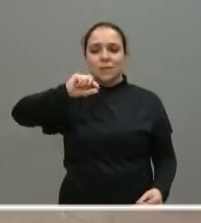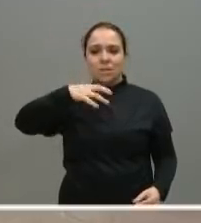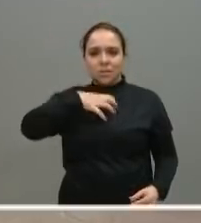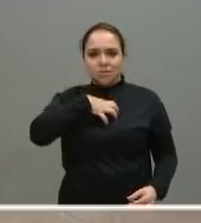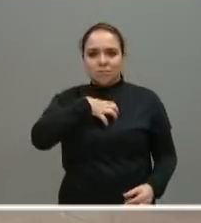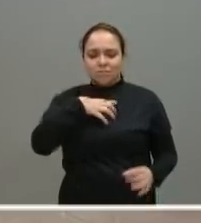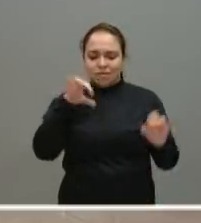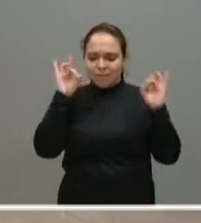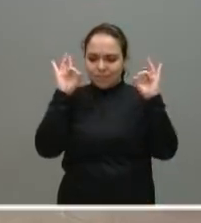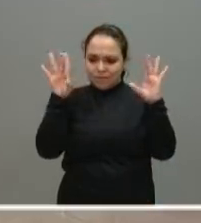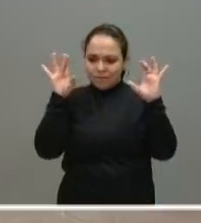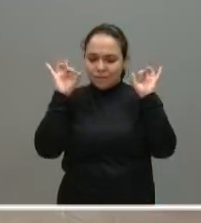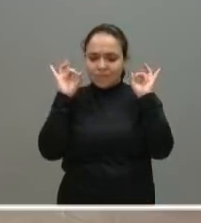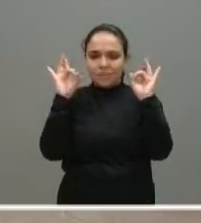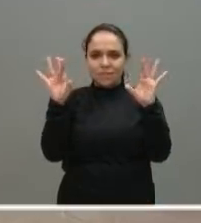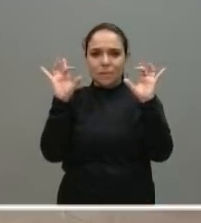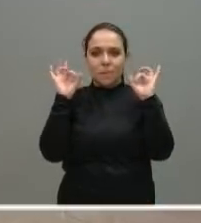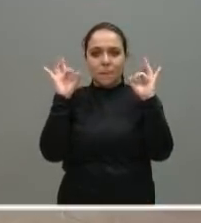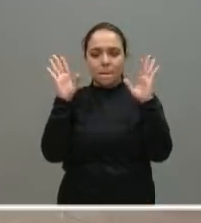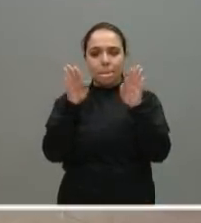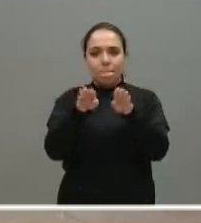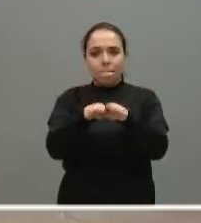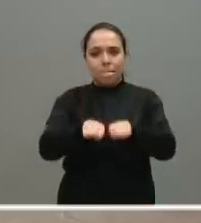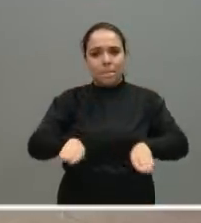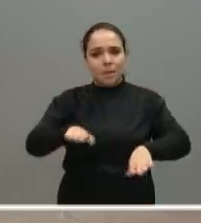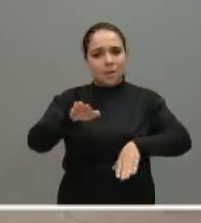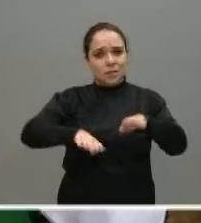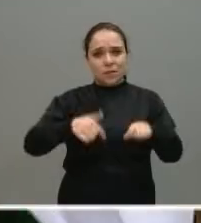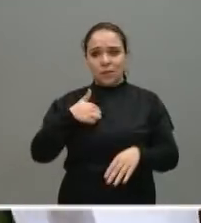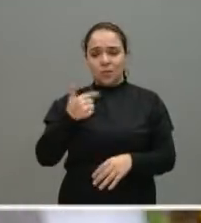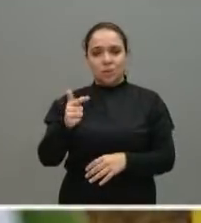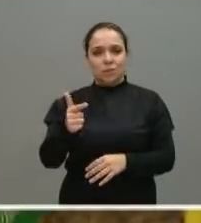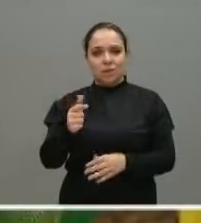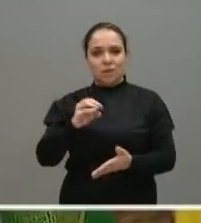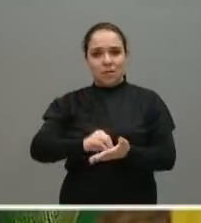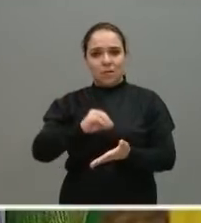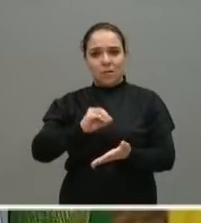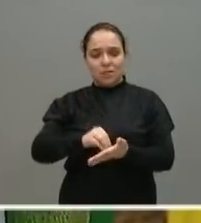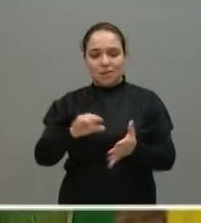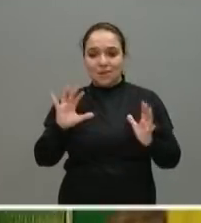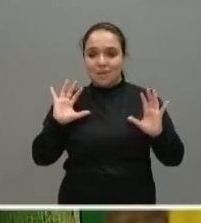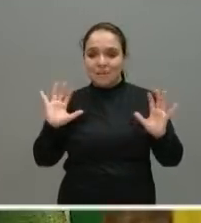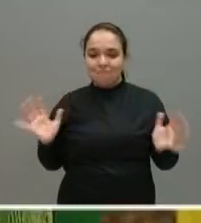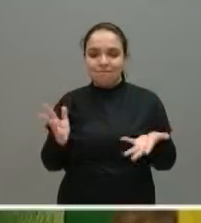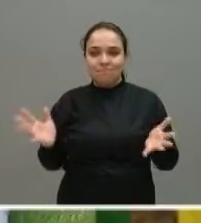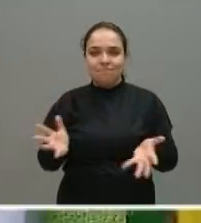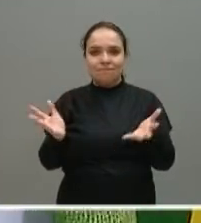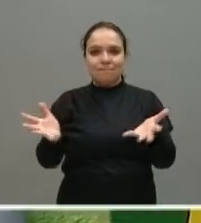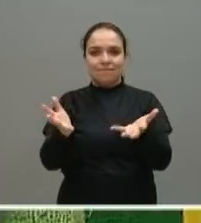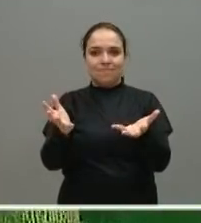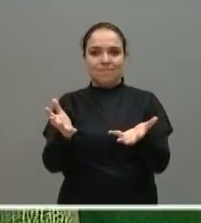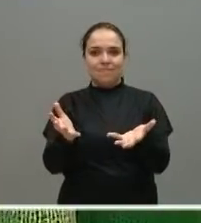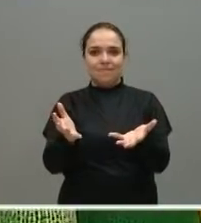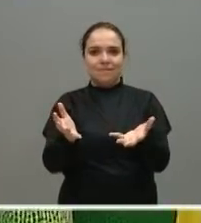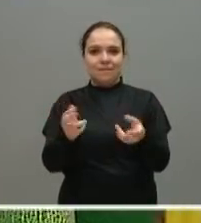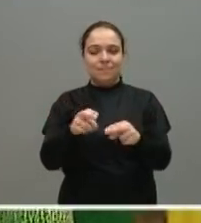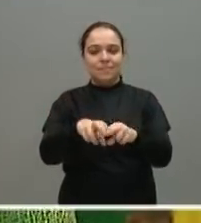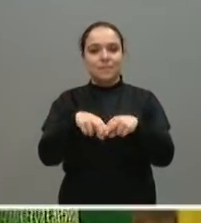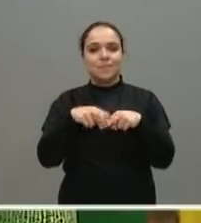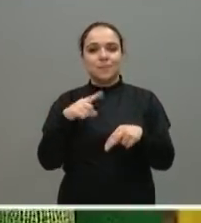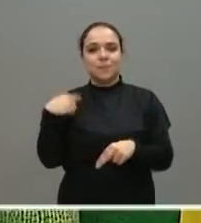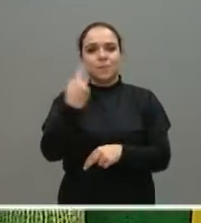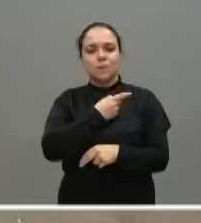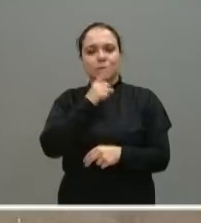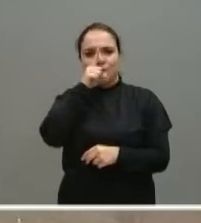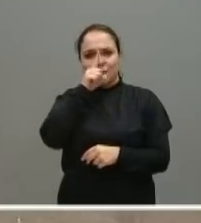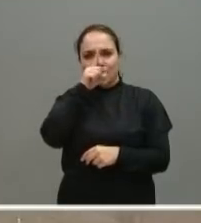Dai-me essa virtude, se eu não tenho, porque é verdade, o mundo não estimula. Quando eu digo que nós somos um grande